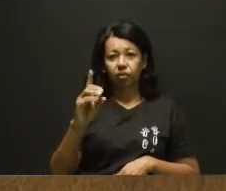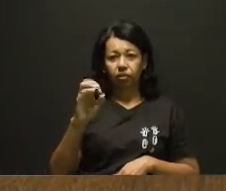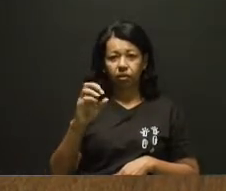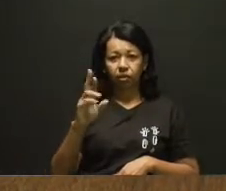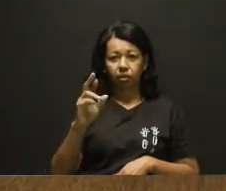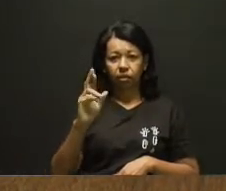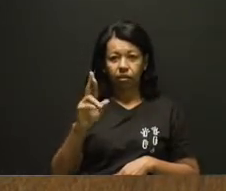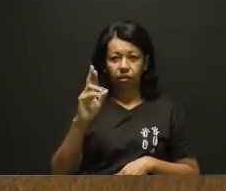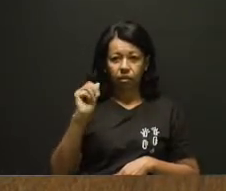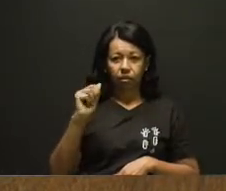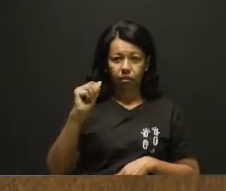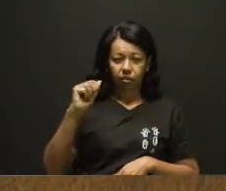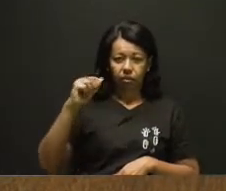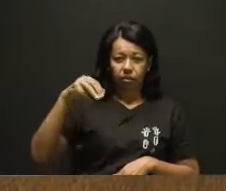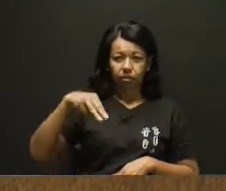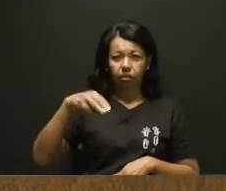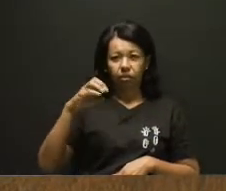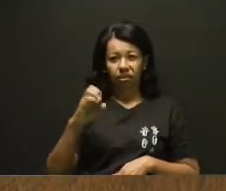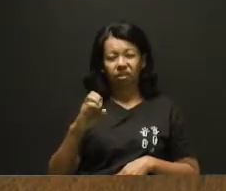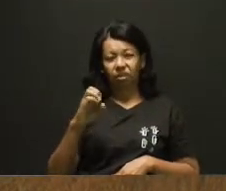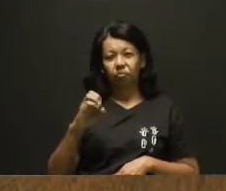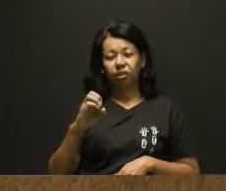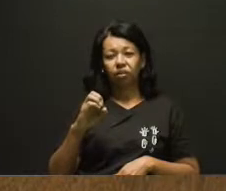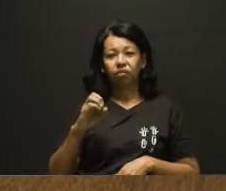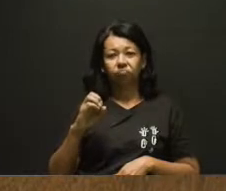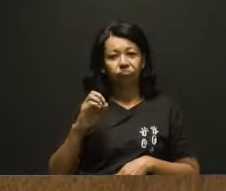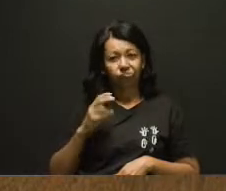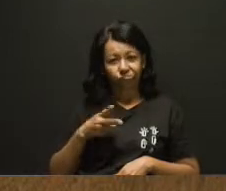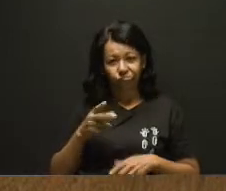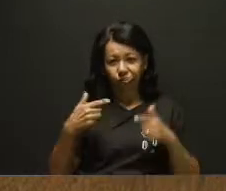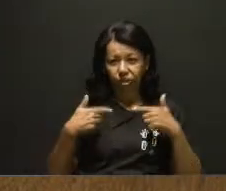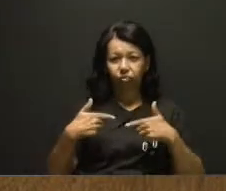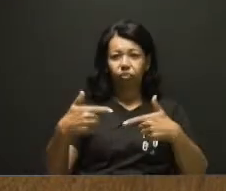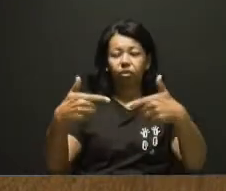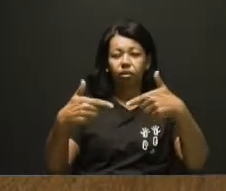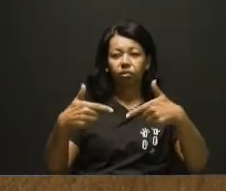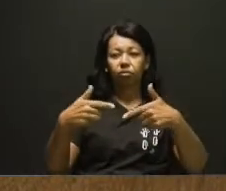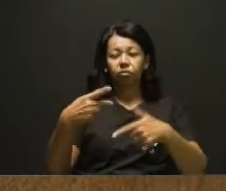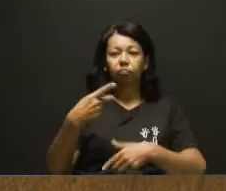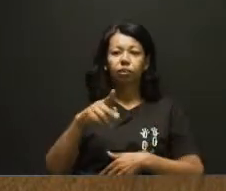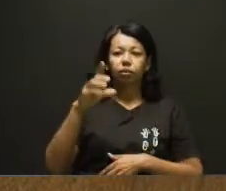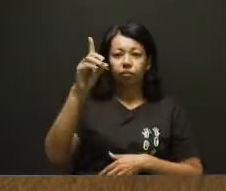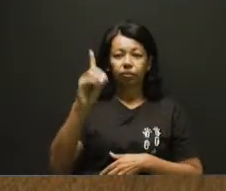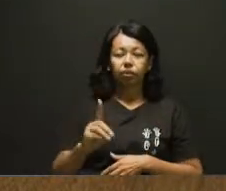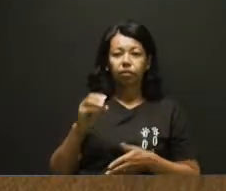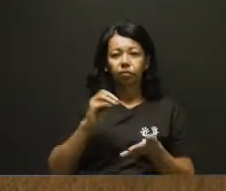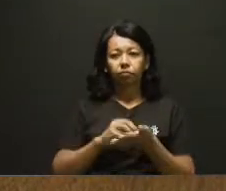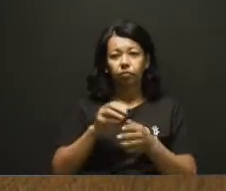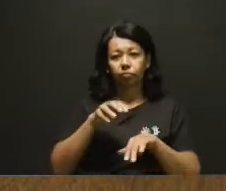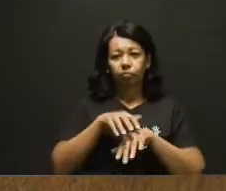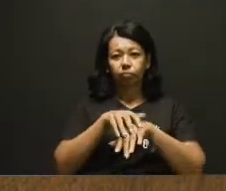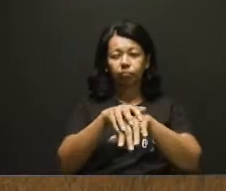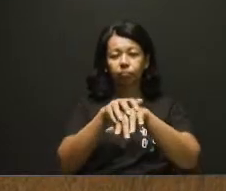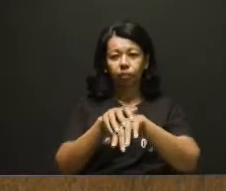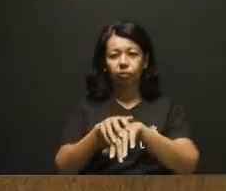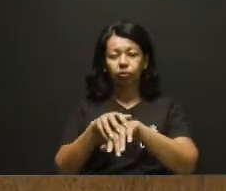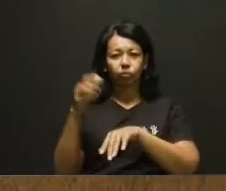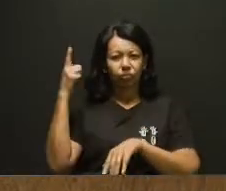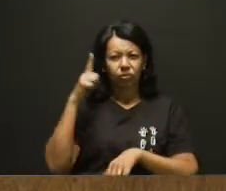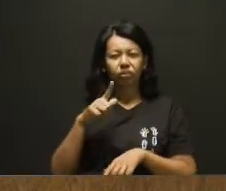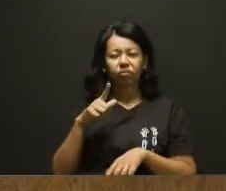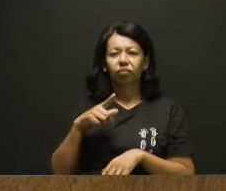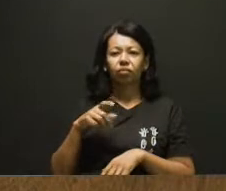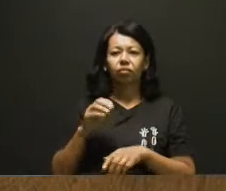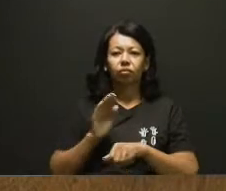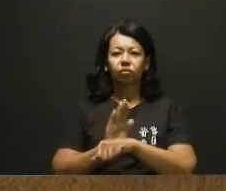por causa da deficiência acho que ainda falta muito para que a inclusão alcance a todos além do